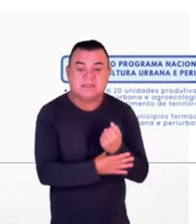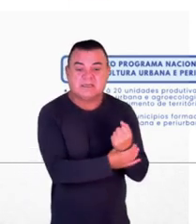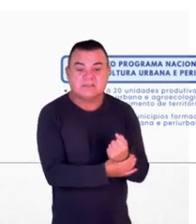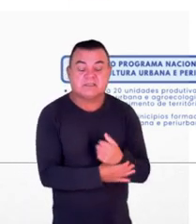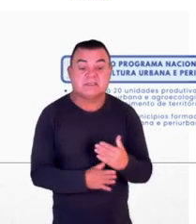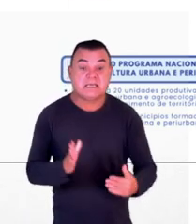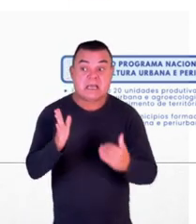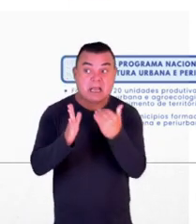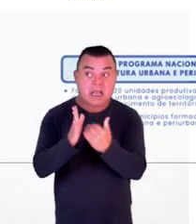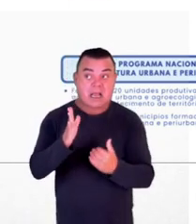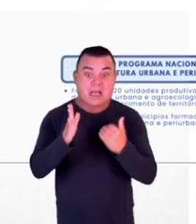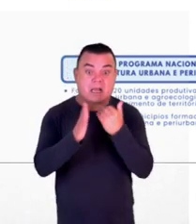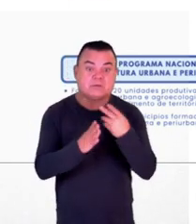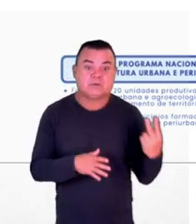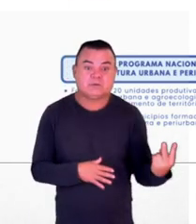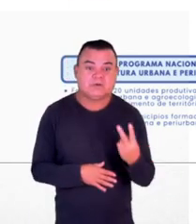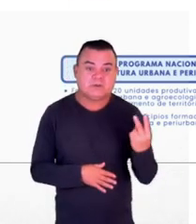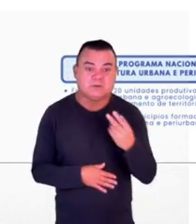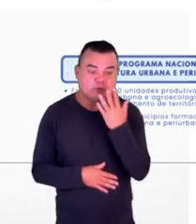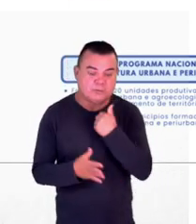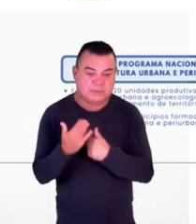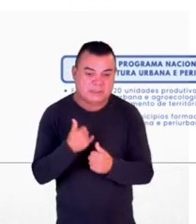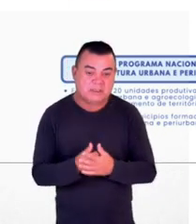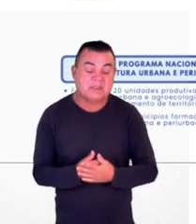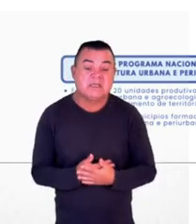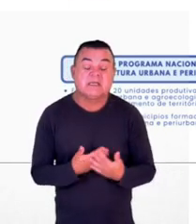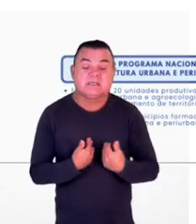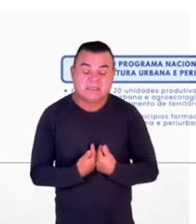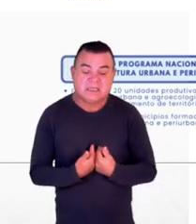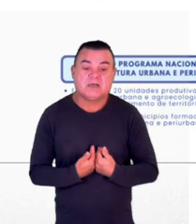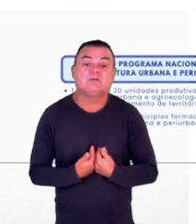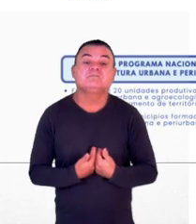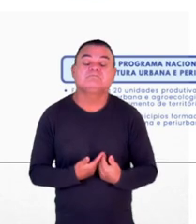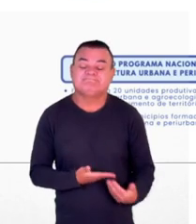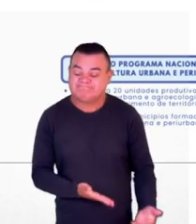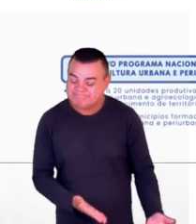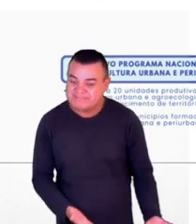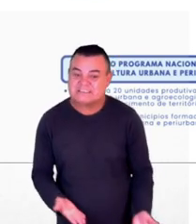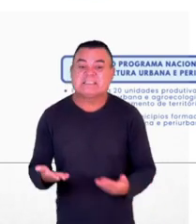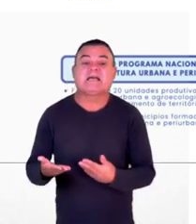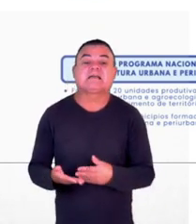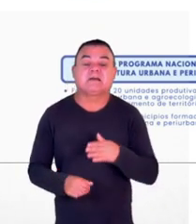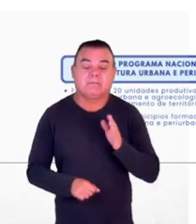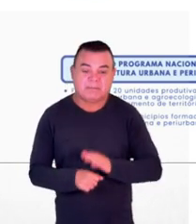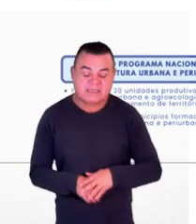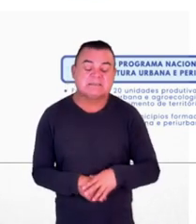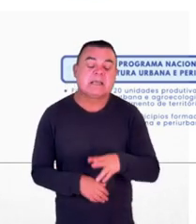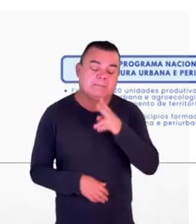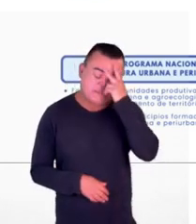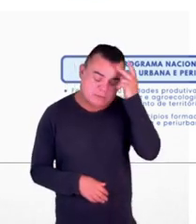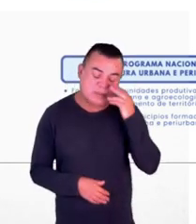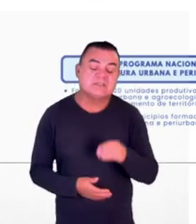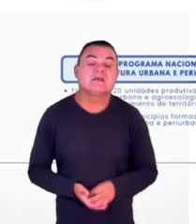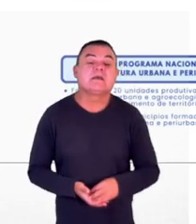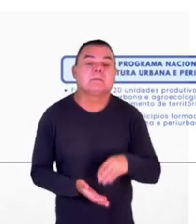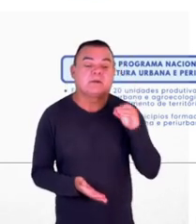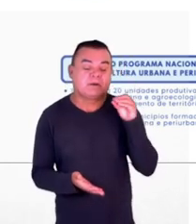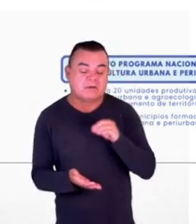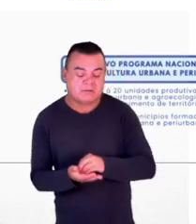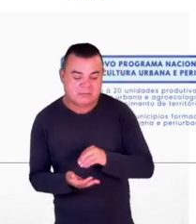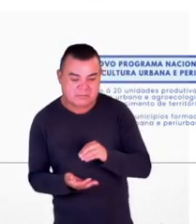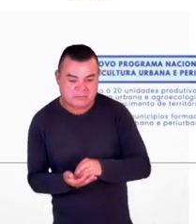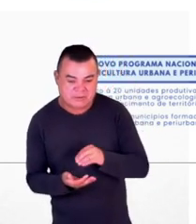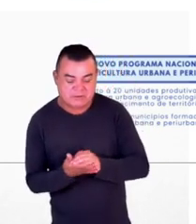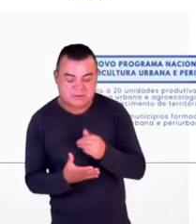eh não traga eh ainda mais pessoas para uma situação de insegurança alimentar para que